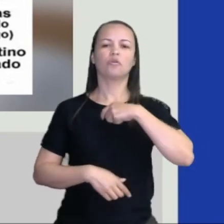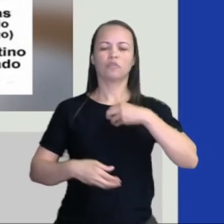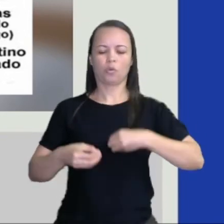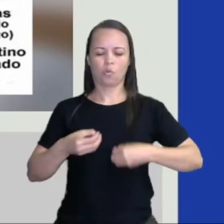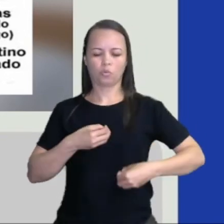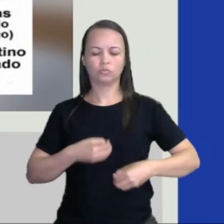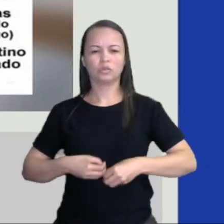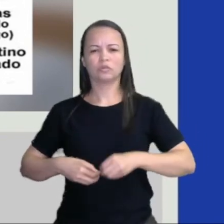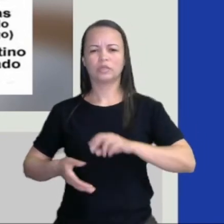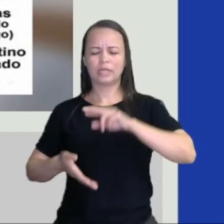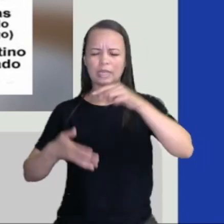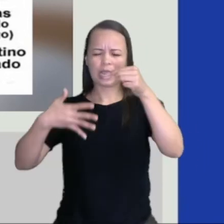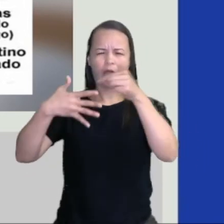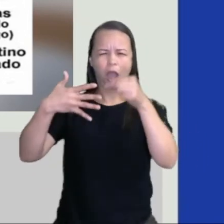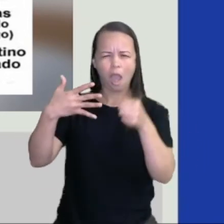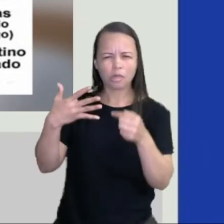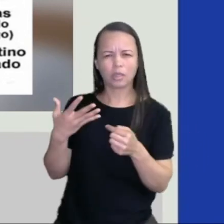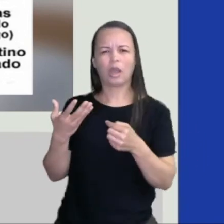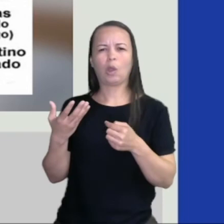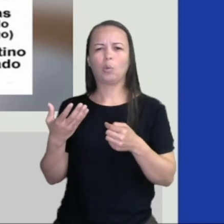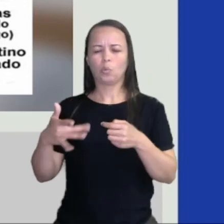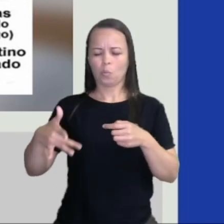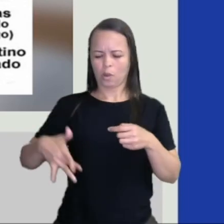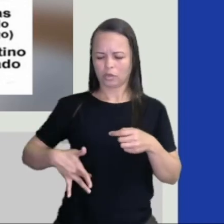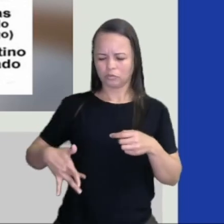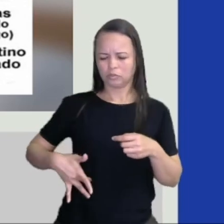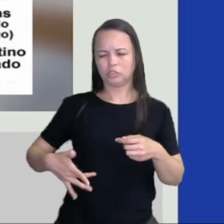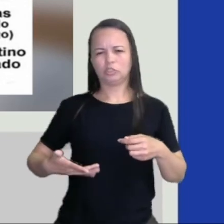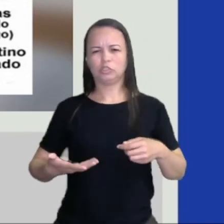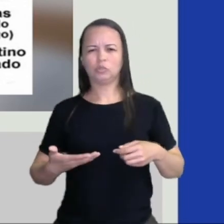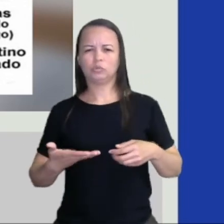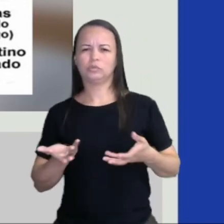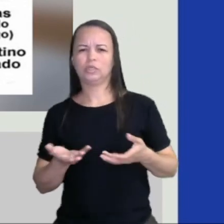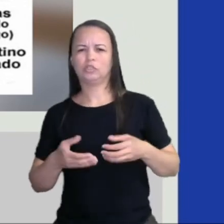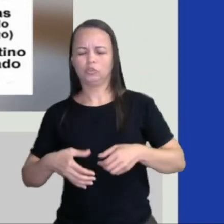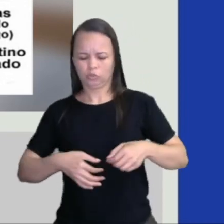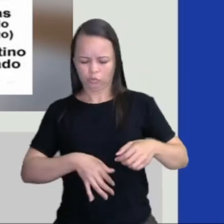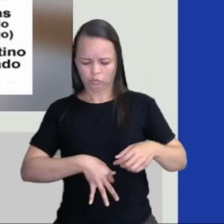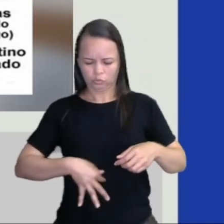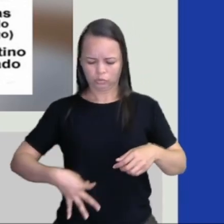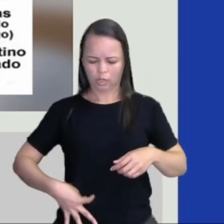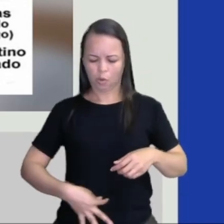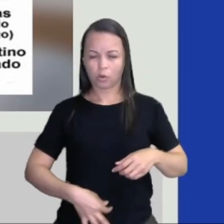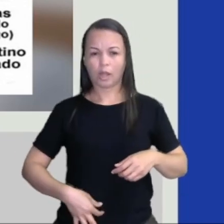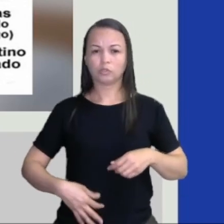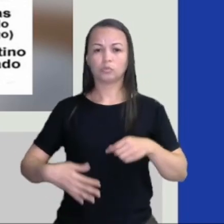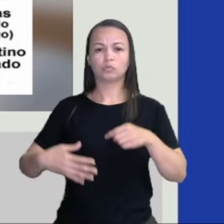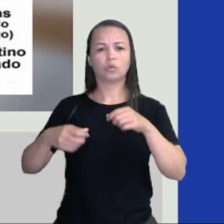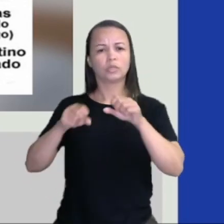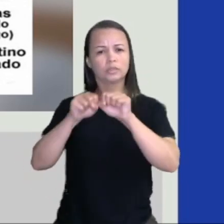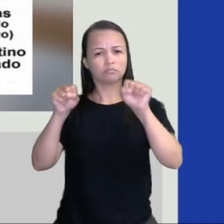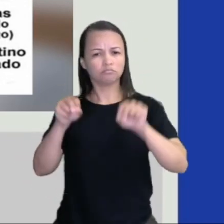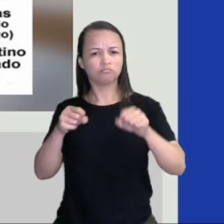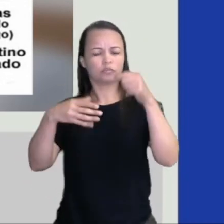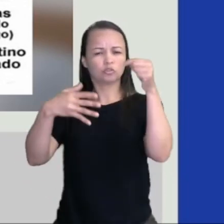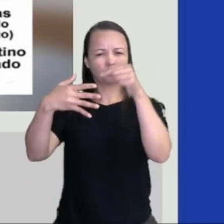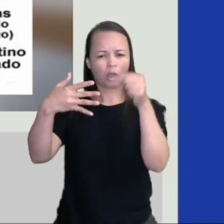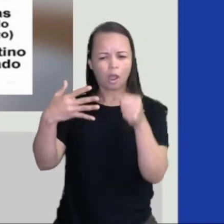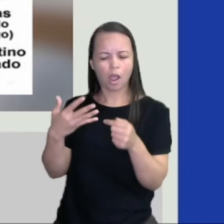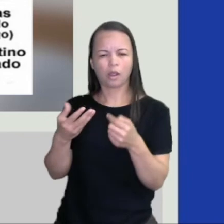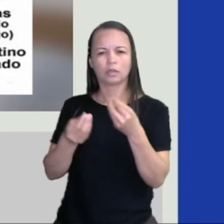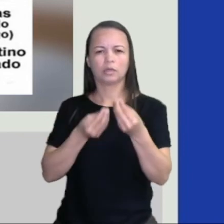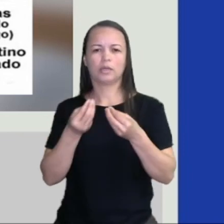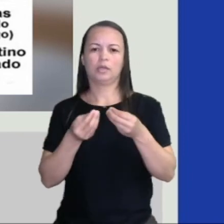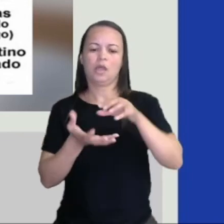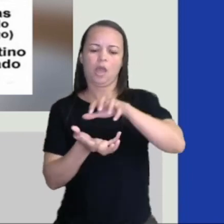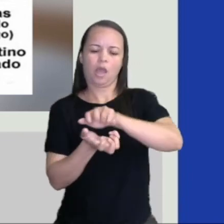estômago, o pâncreas, né? Sobre o fígado, né? Sobre o intestino delgado, intestino grosso. Então, todas as estruturas, sejam elas do trato